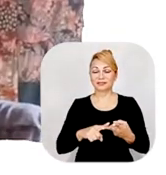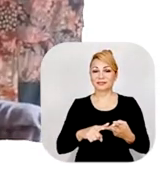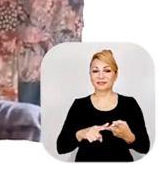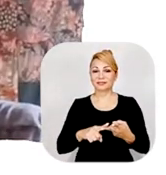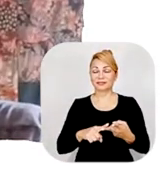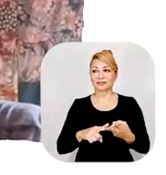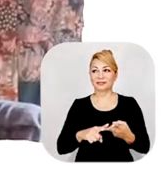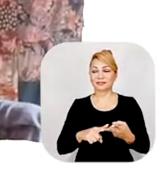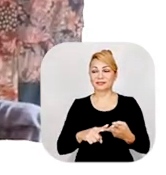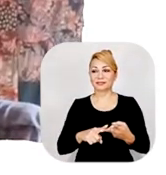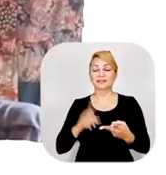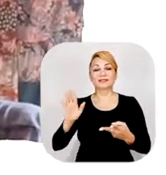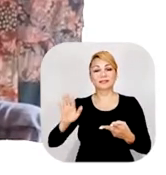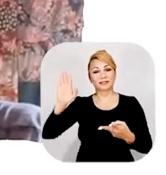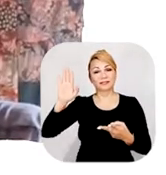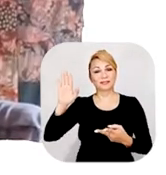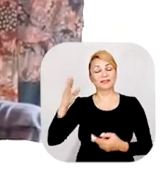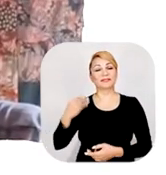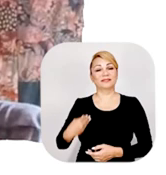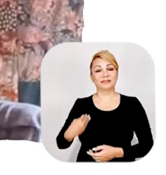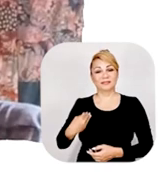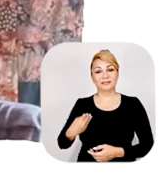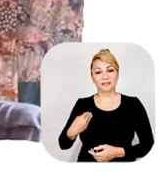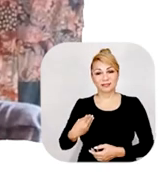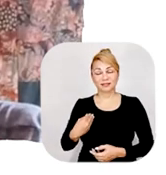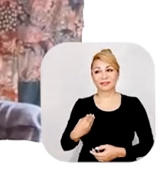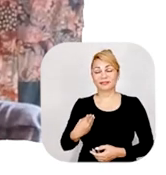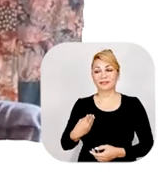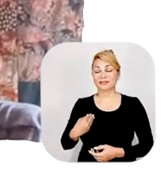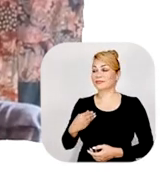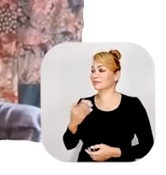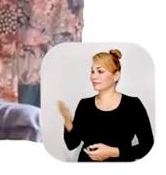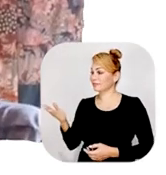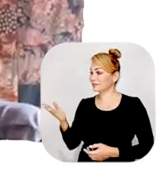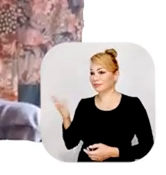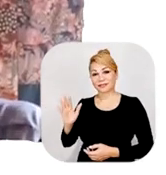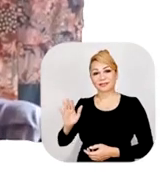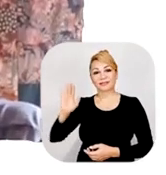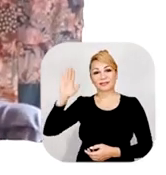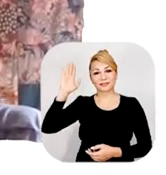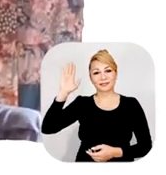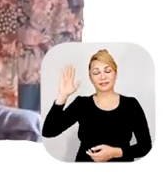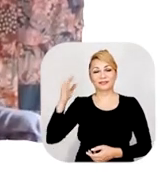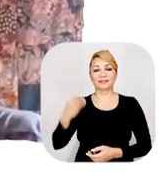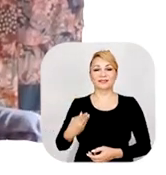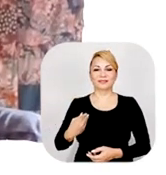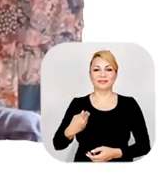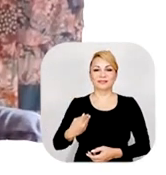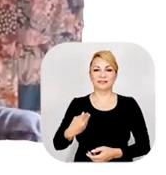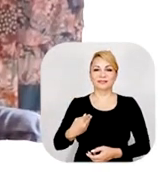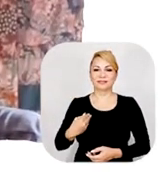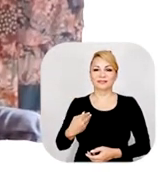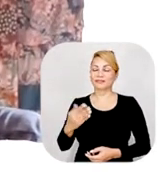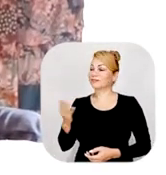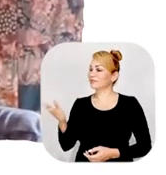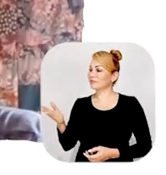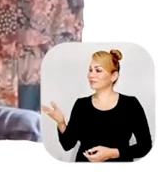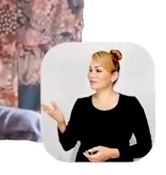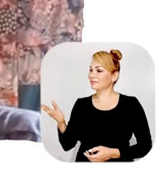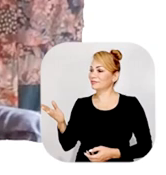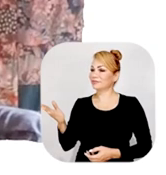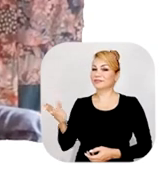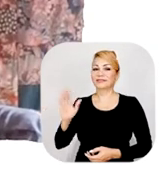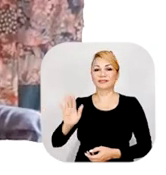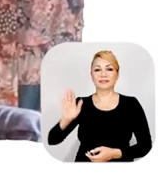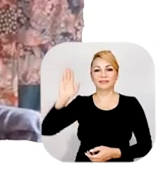Aricapu. Presente. Andit Aruá. Presente. Presente. Bichari Aruá.